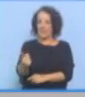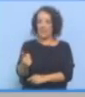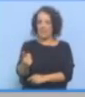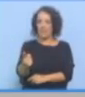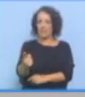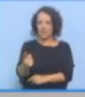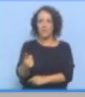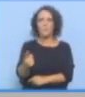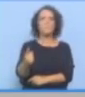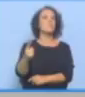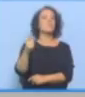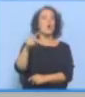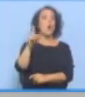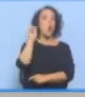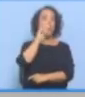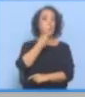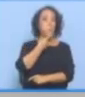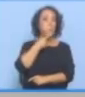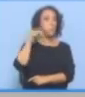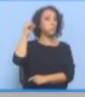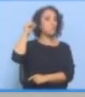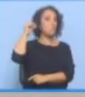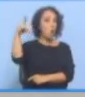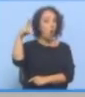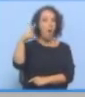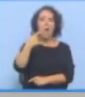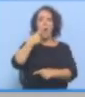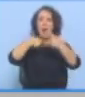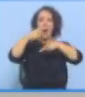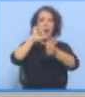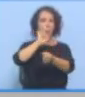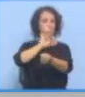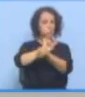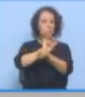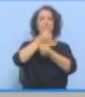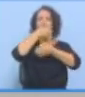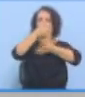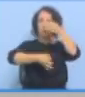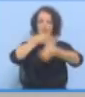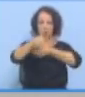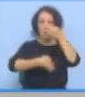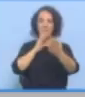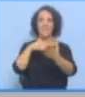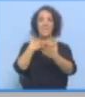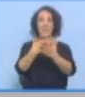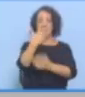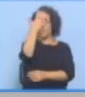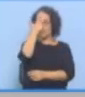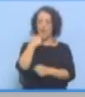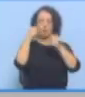os ouvidos dos surdos, a língua do mudo cantará, os olhos dos cegos